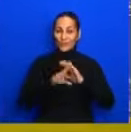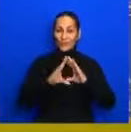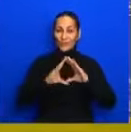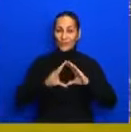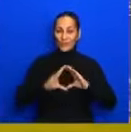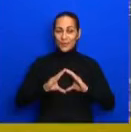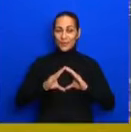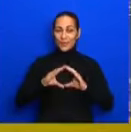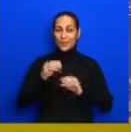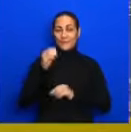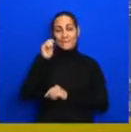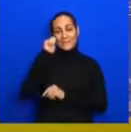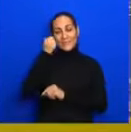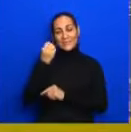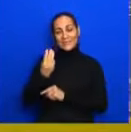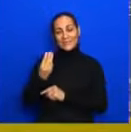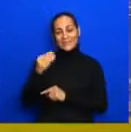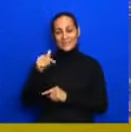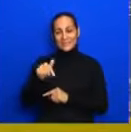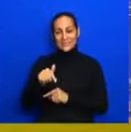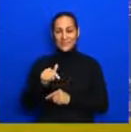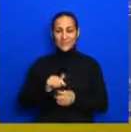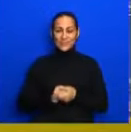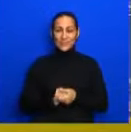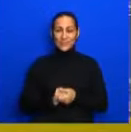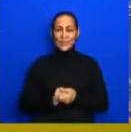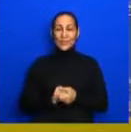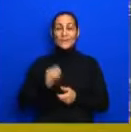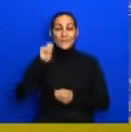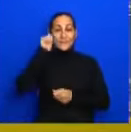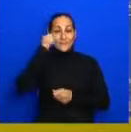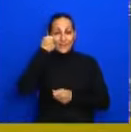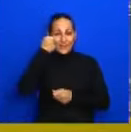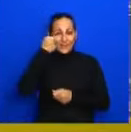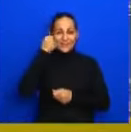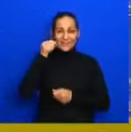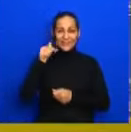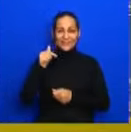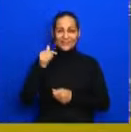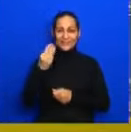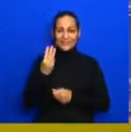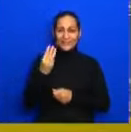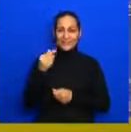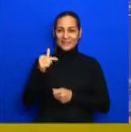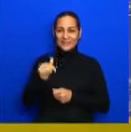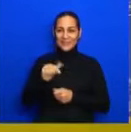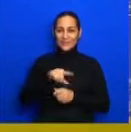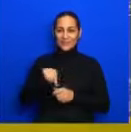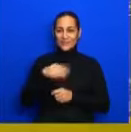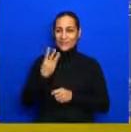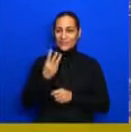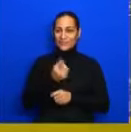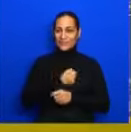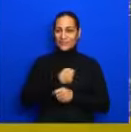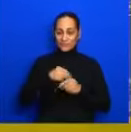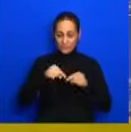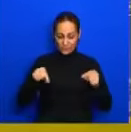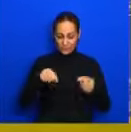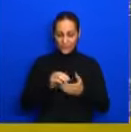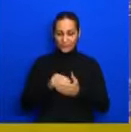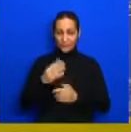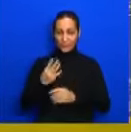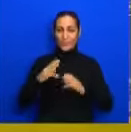Mania. Bola preta 37, preta número 37. Foram sorteados três números, faltam